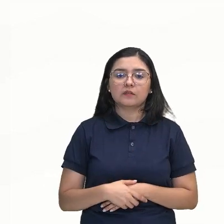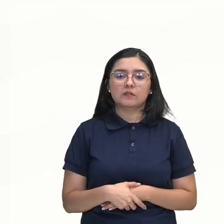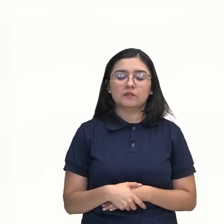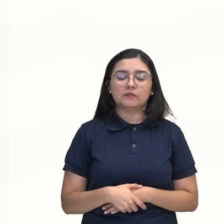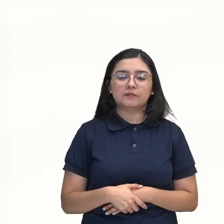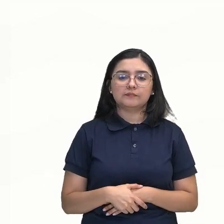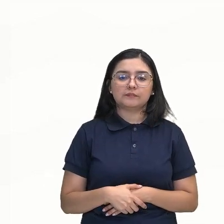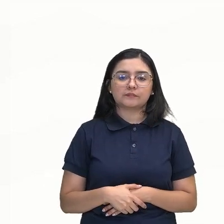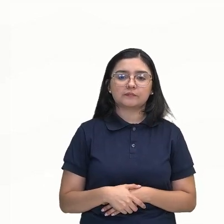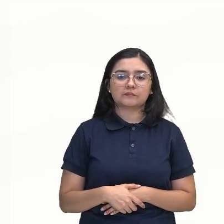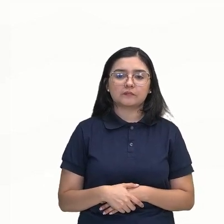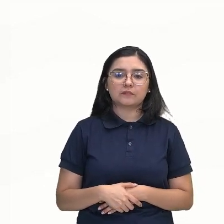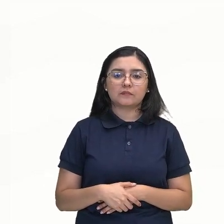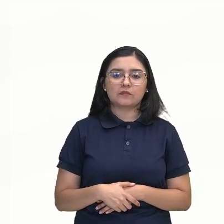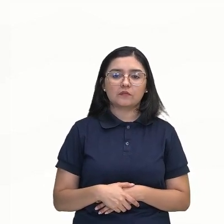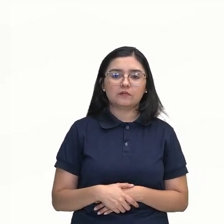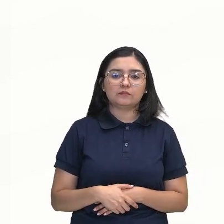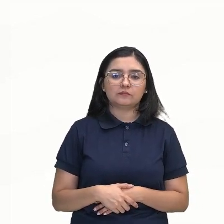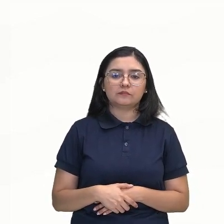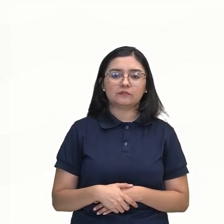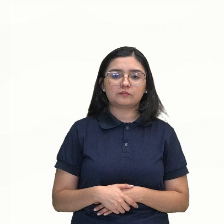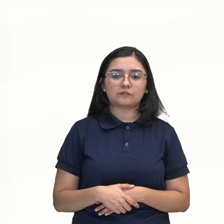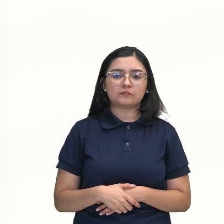Tá bom?